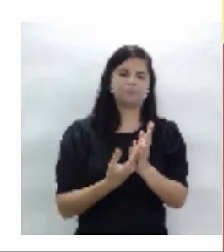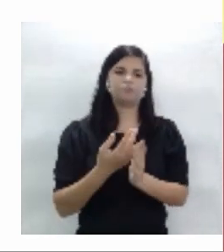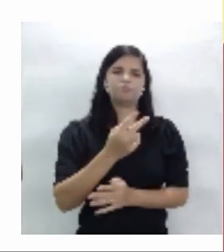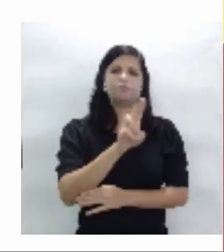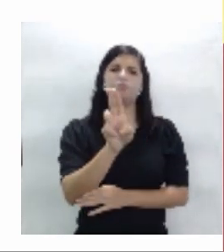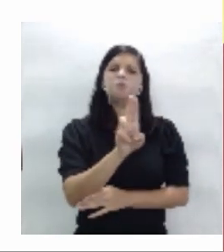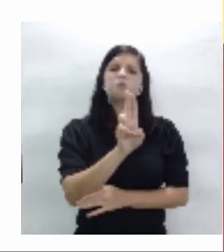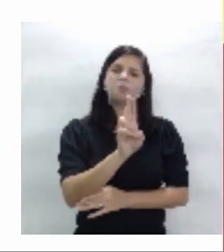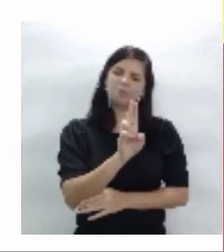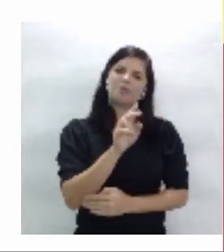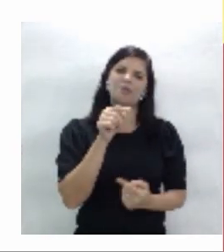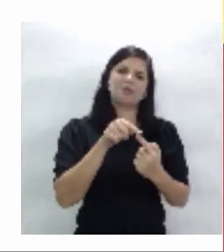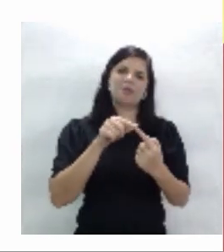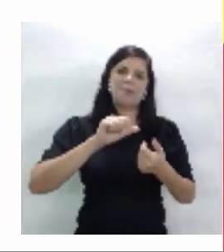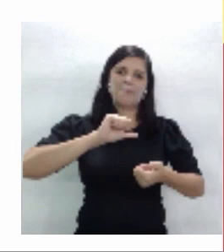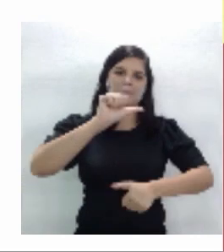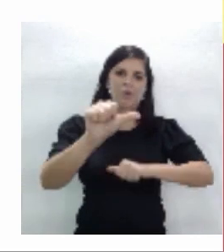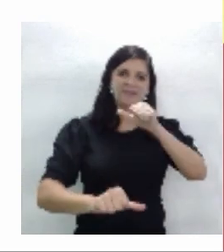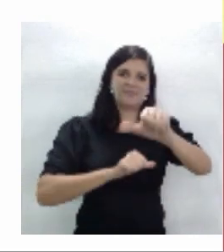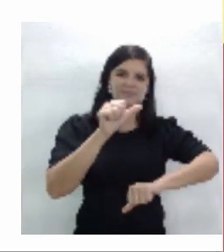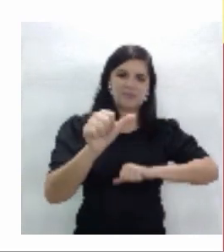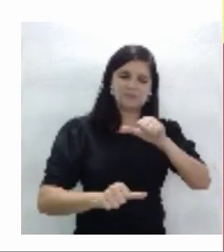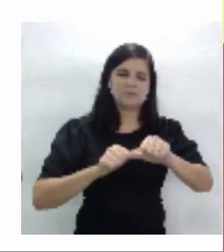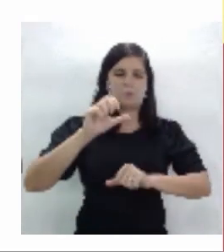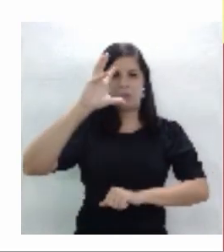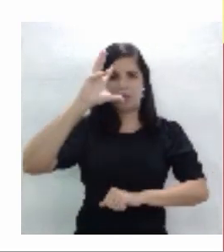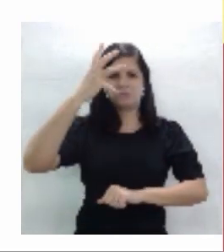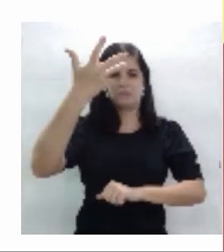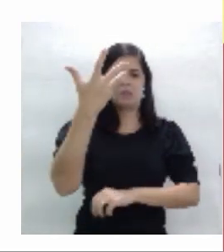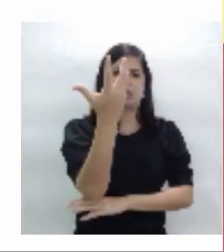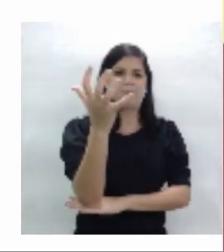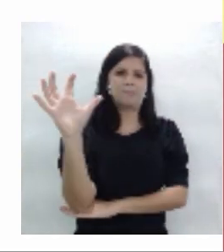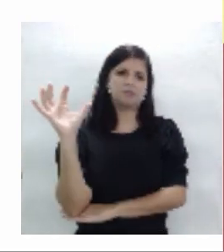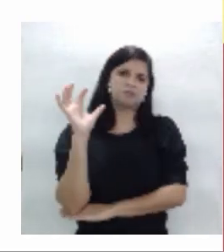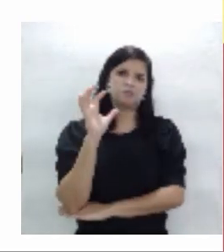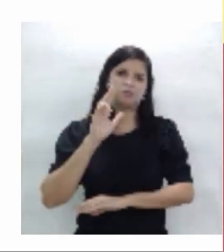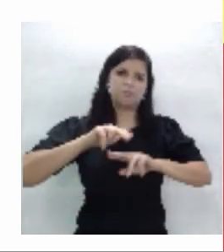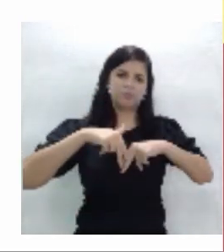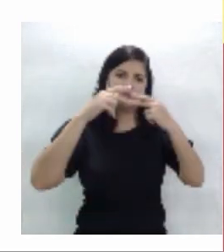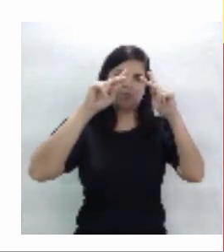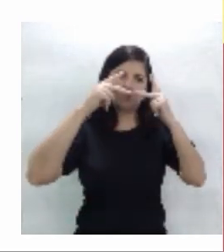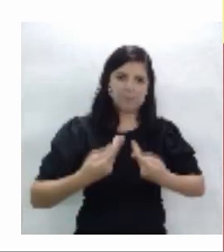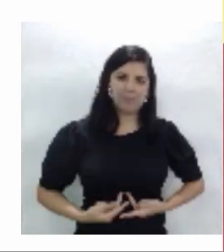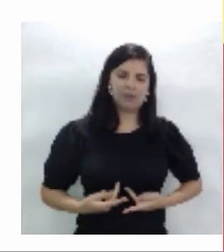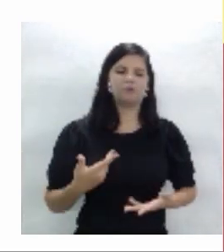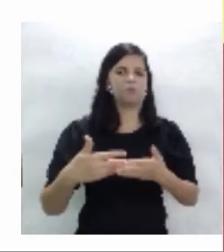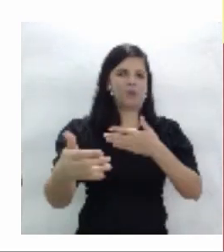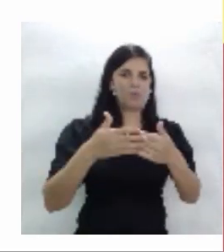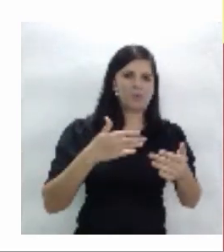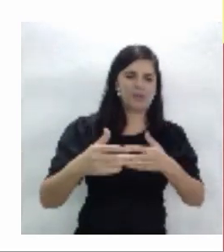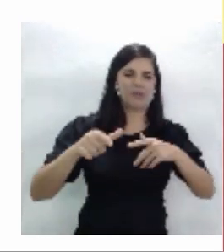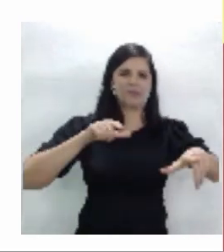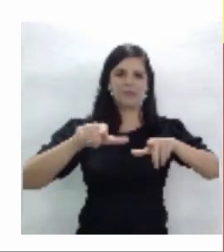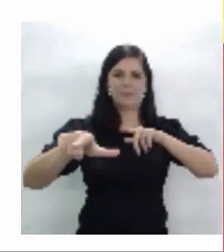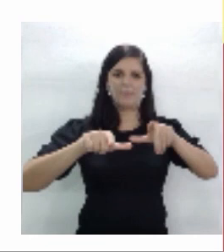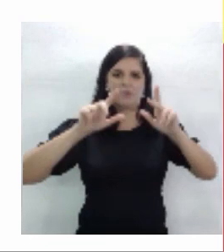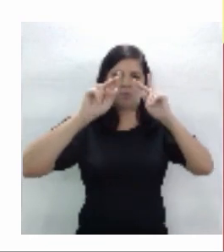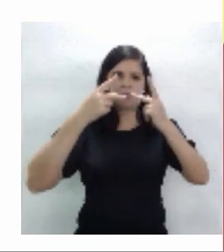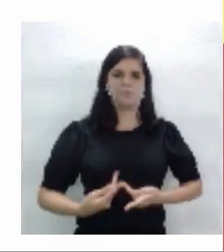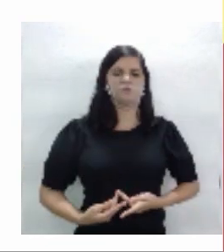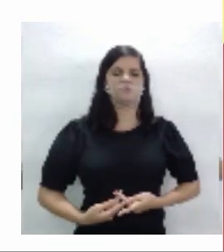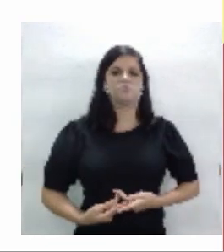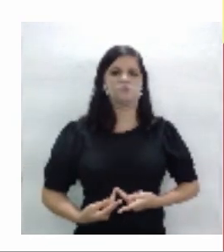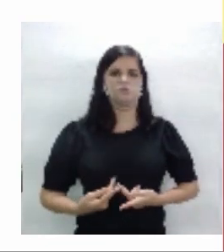o nome dado à modificação causada no ambiente, devido à ação humana de toda e qualquer